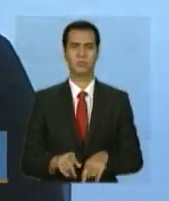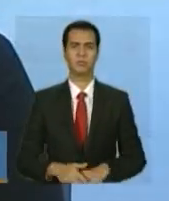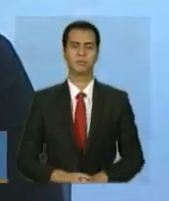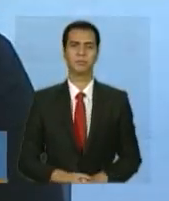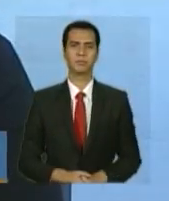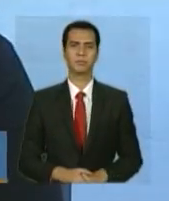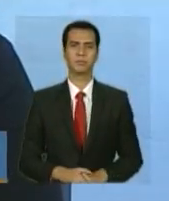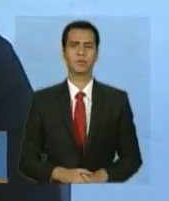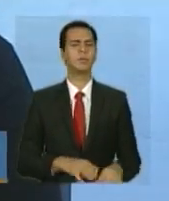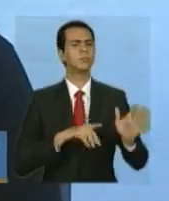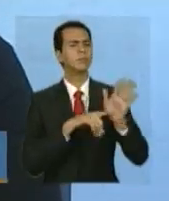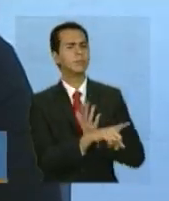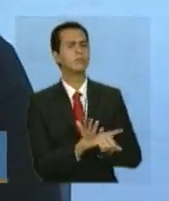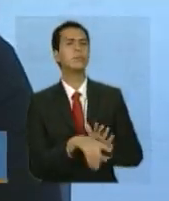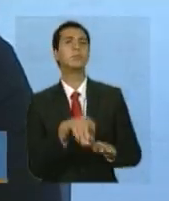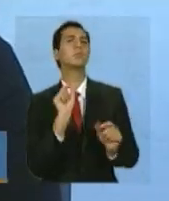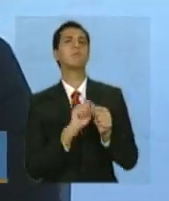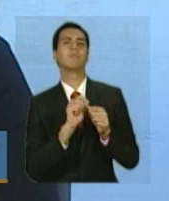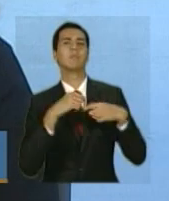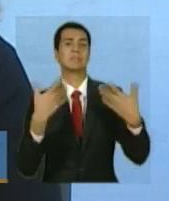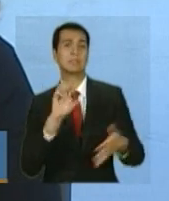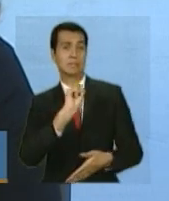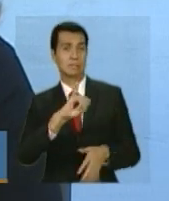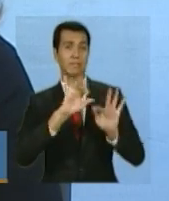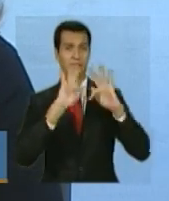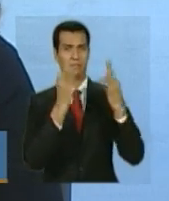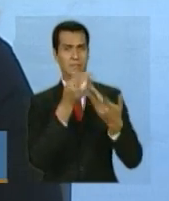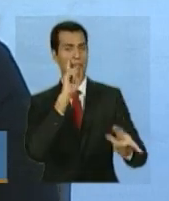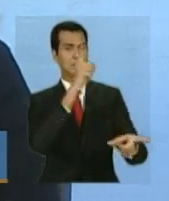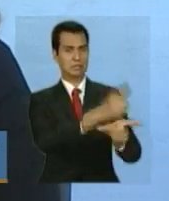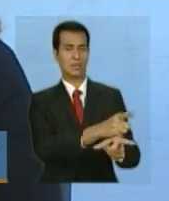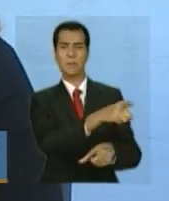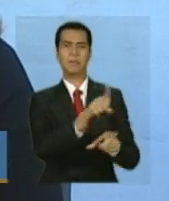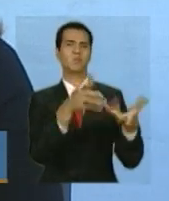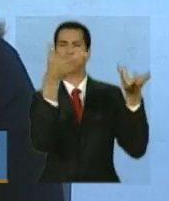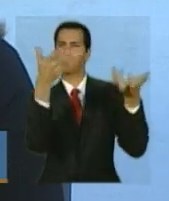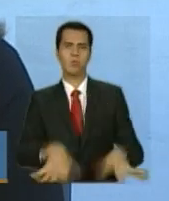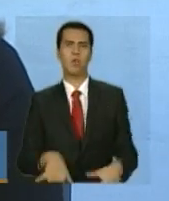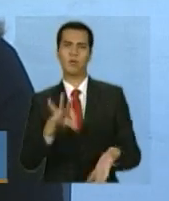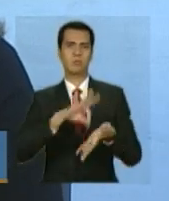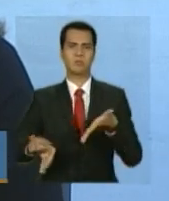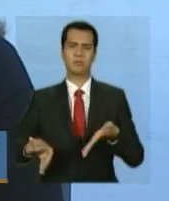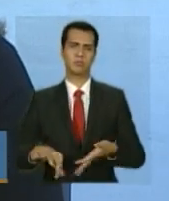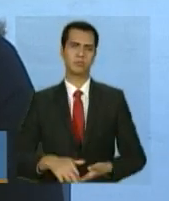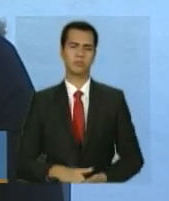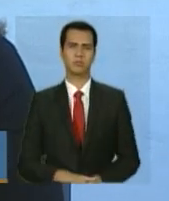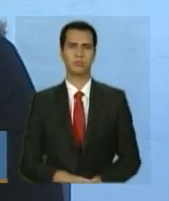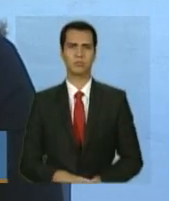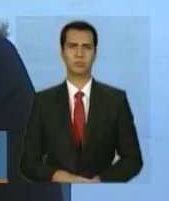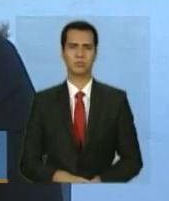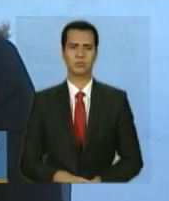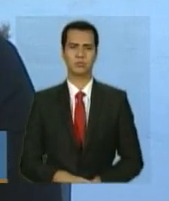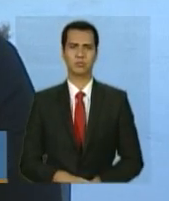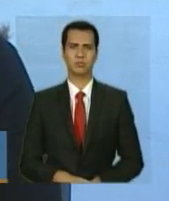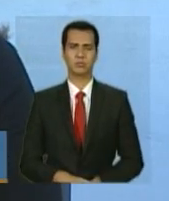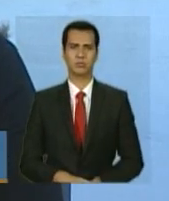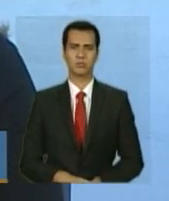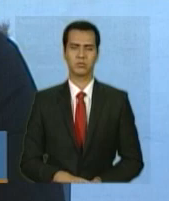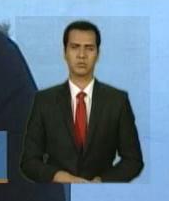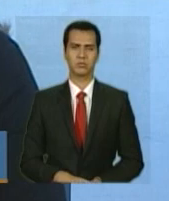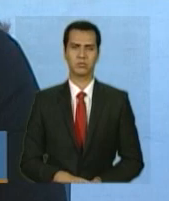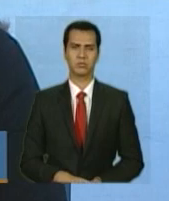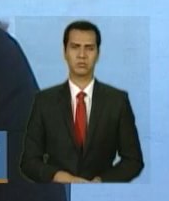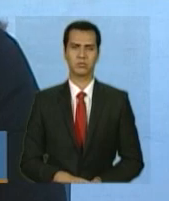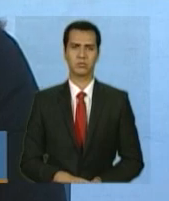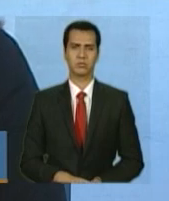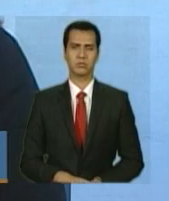quando a família não quer ser cadastrada? Ela foi identificada, mas ela não quer ser cadastrada. Ah, pois é.